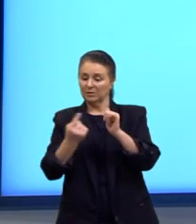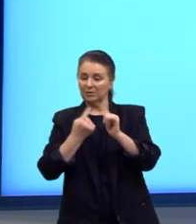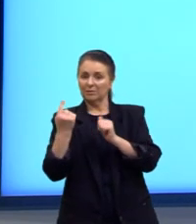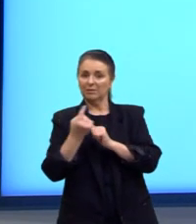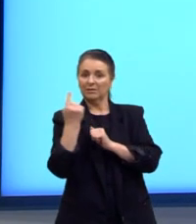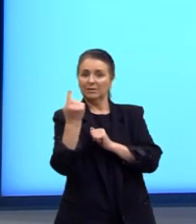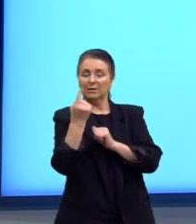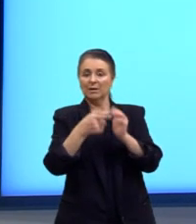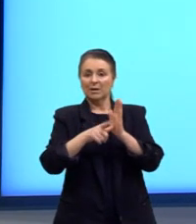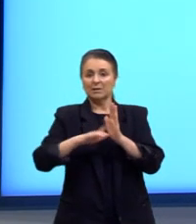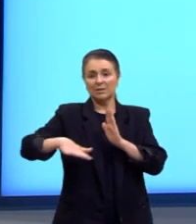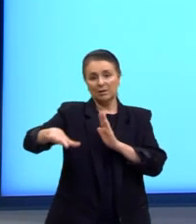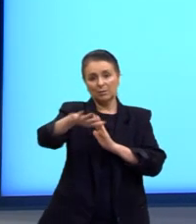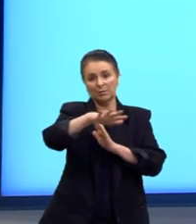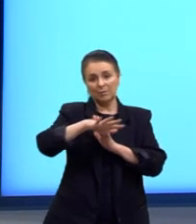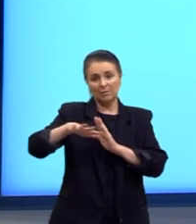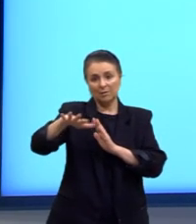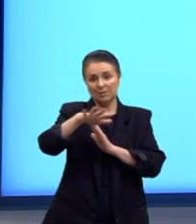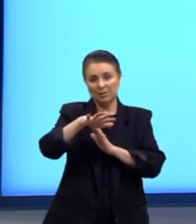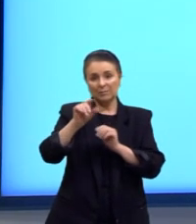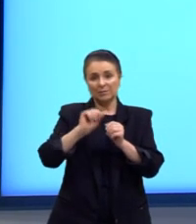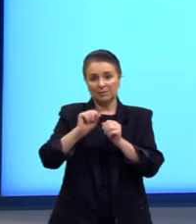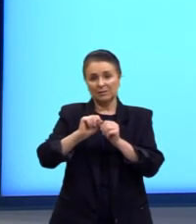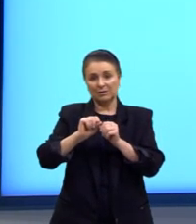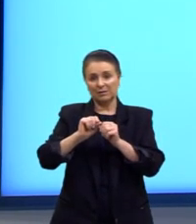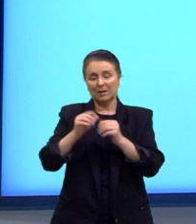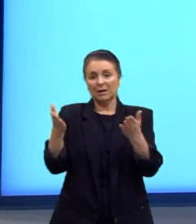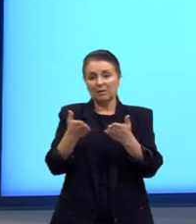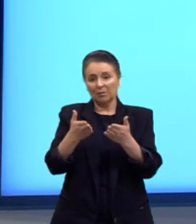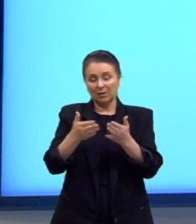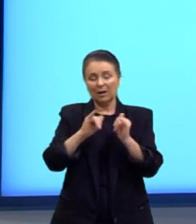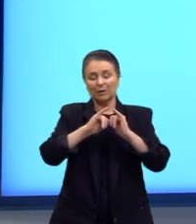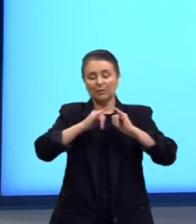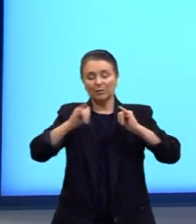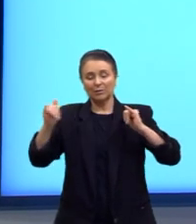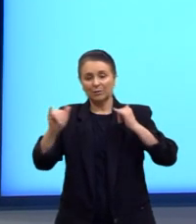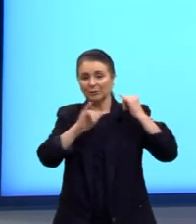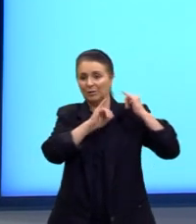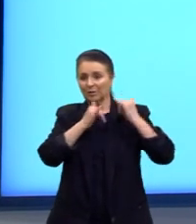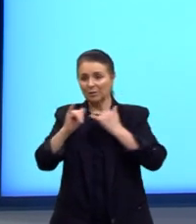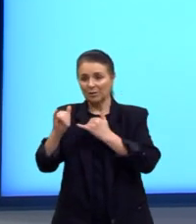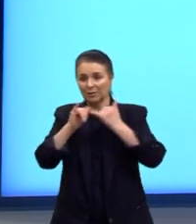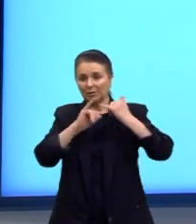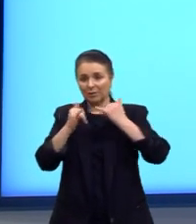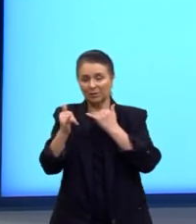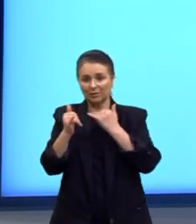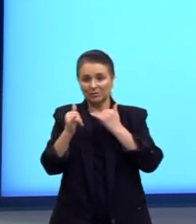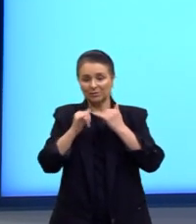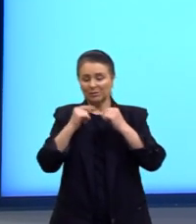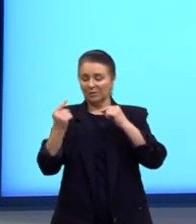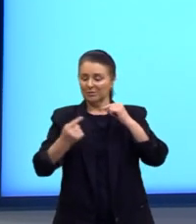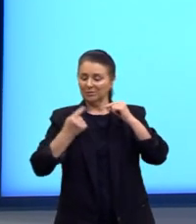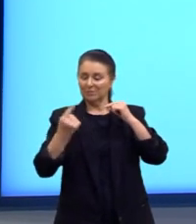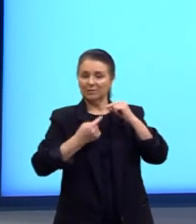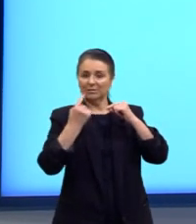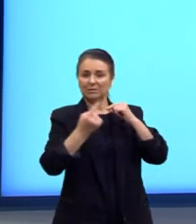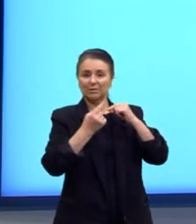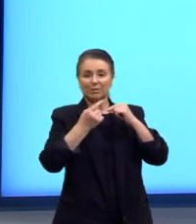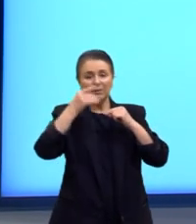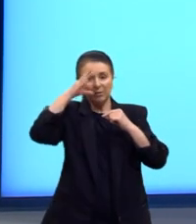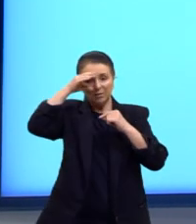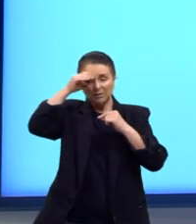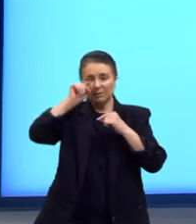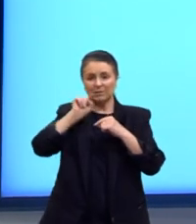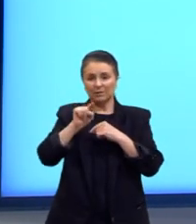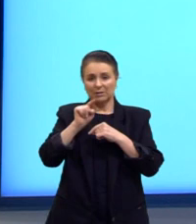que dava que fazia a voltinha ao redor do fio. Agora é a corrente que está passando, né, em forma circular. Então, observem